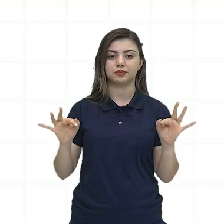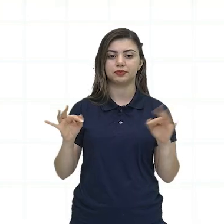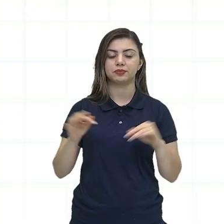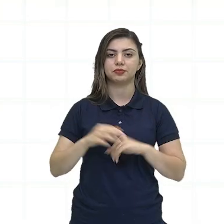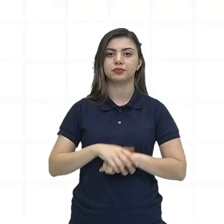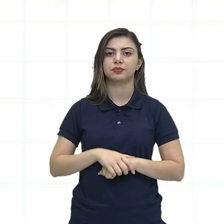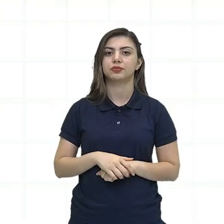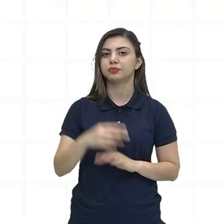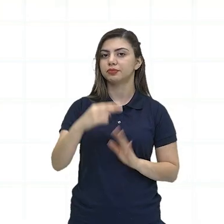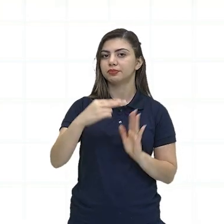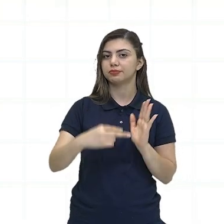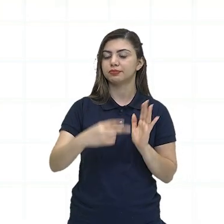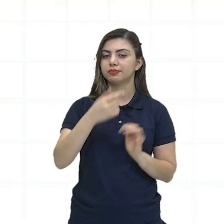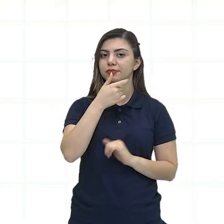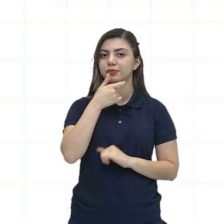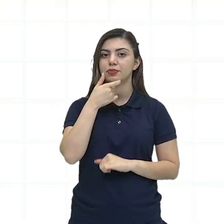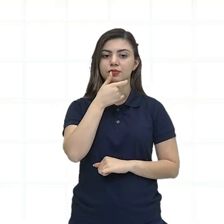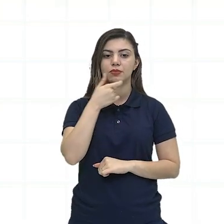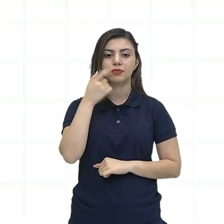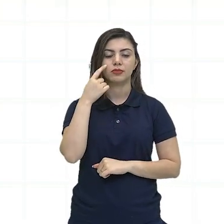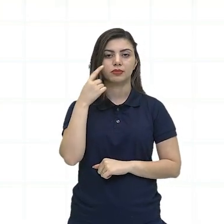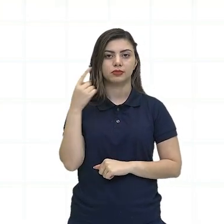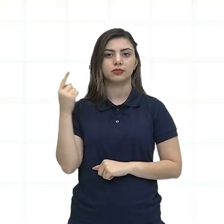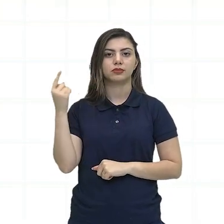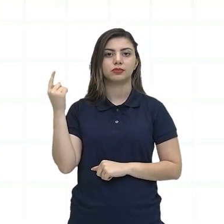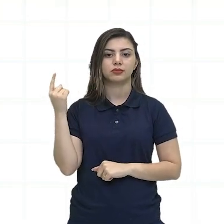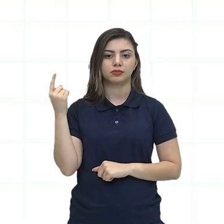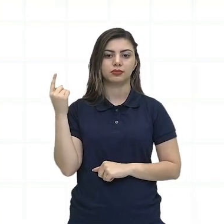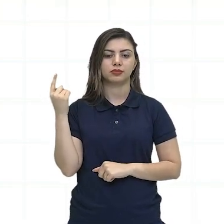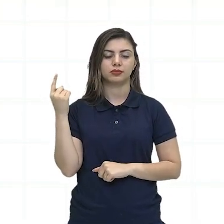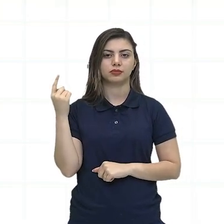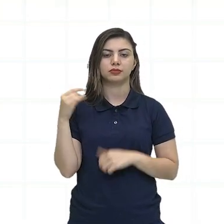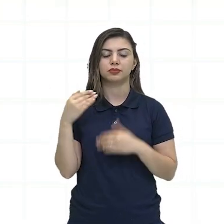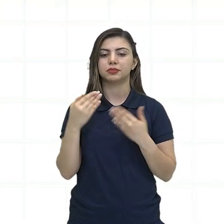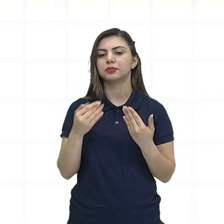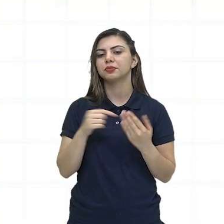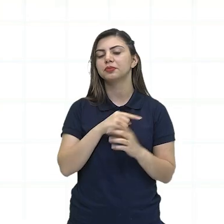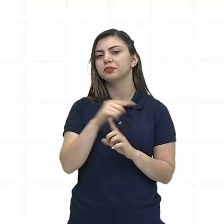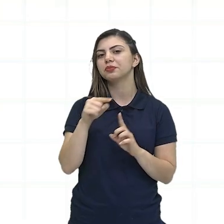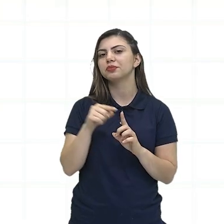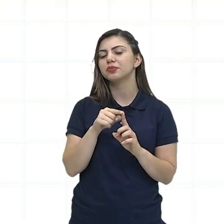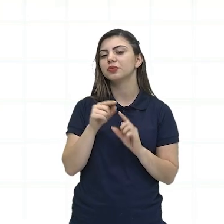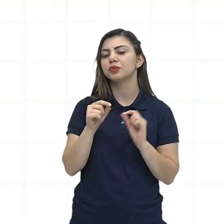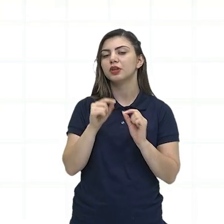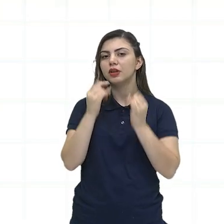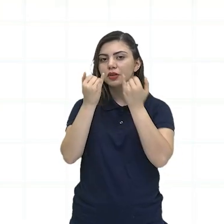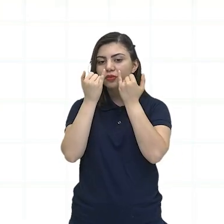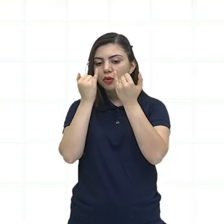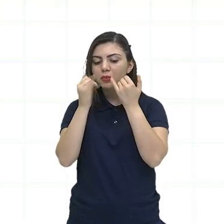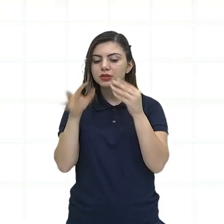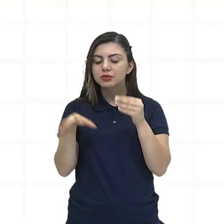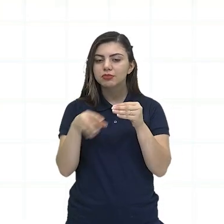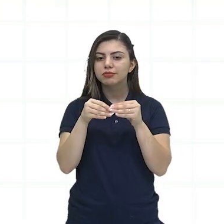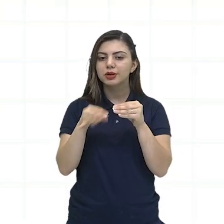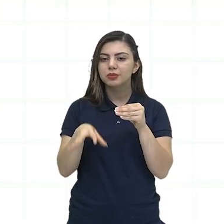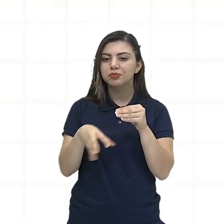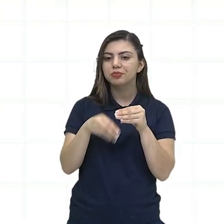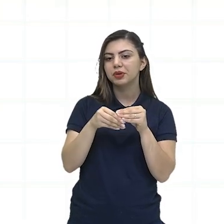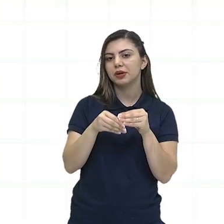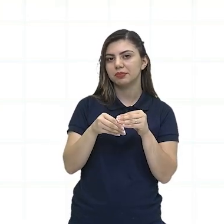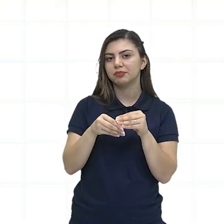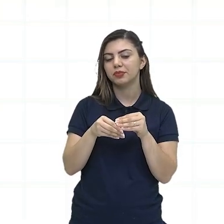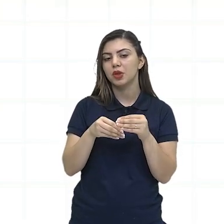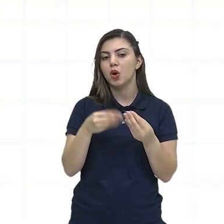additional information, eles acrescentam, né, informações adicionais sobre